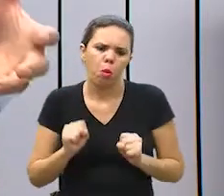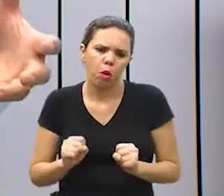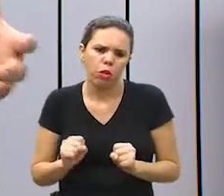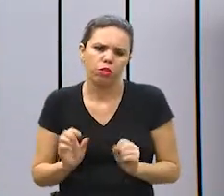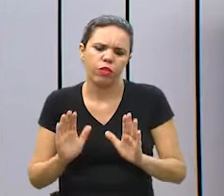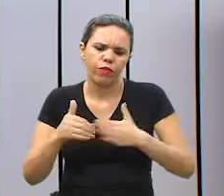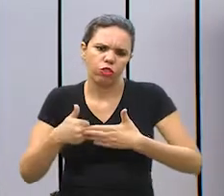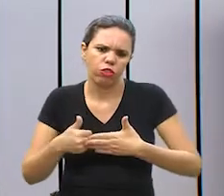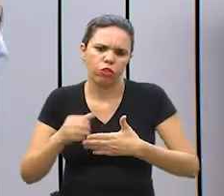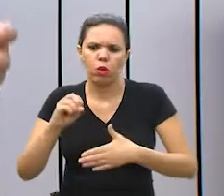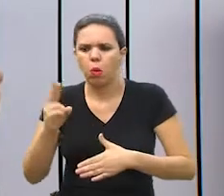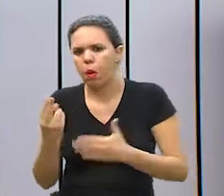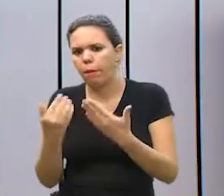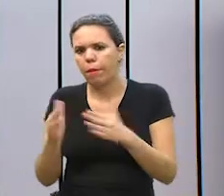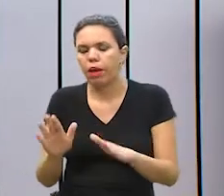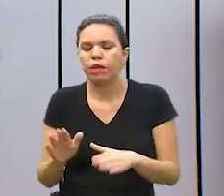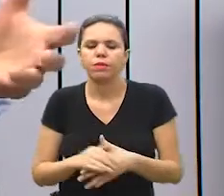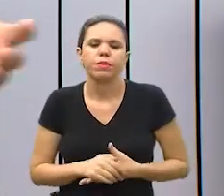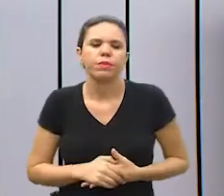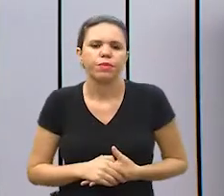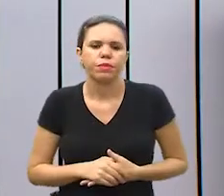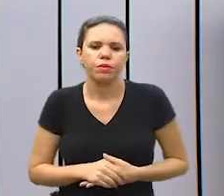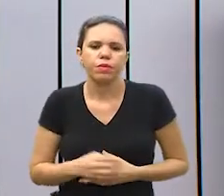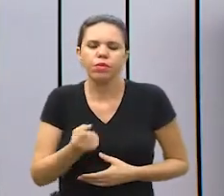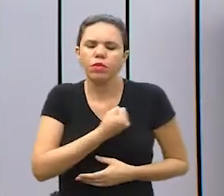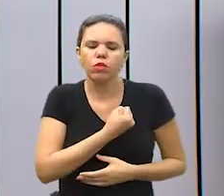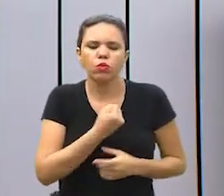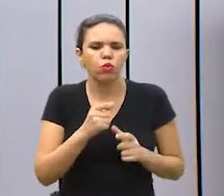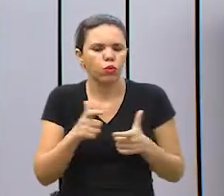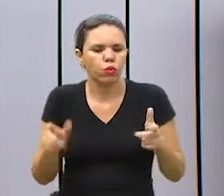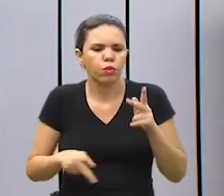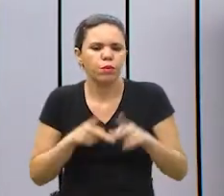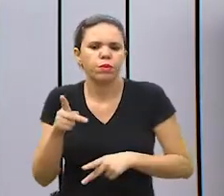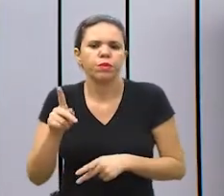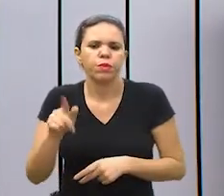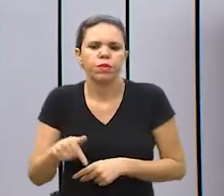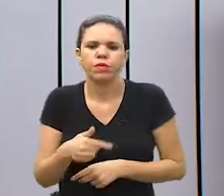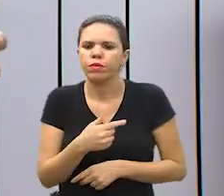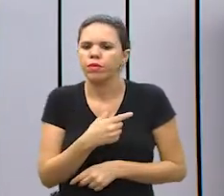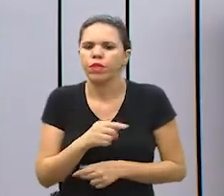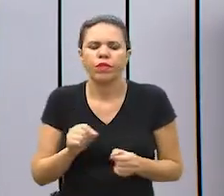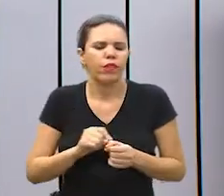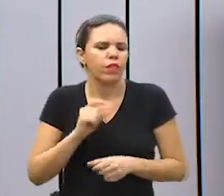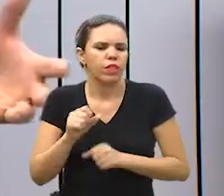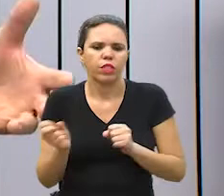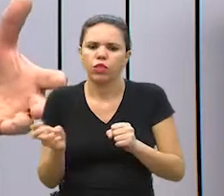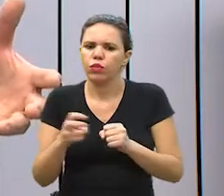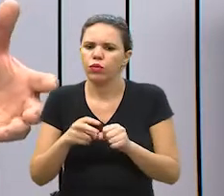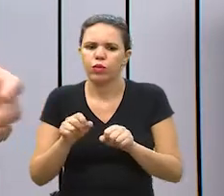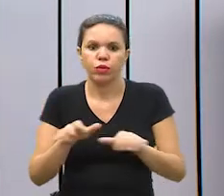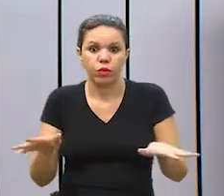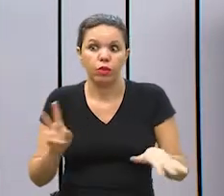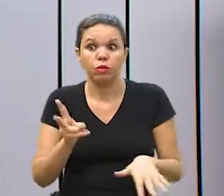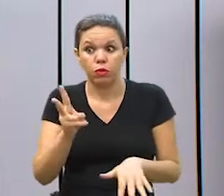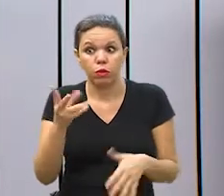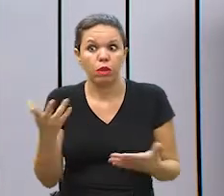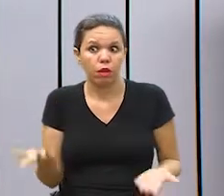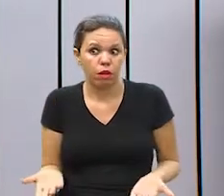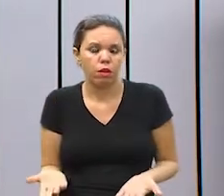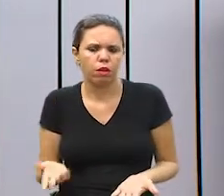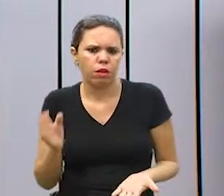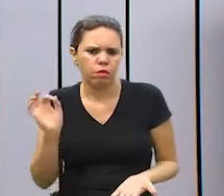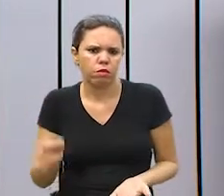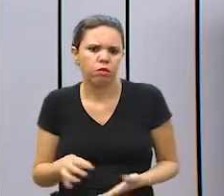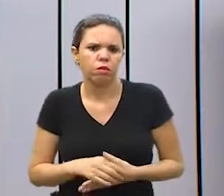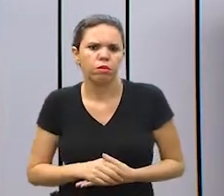ambiente fechado ou aberto, mas um grande número de pessoas. Então isso não vai fazer com que o vírus não circule. Então isso